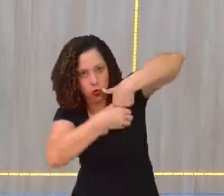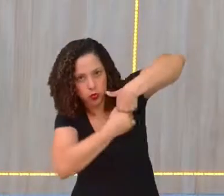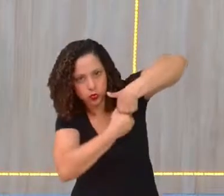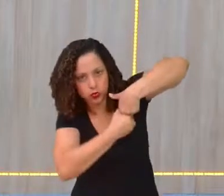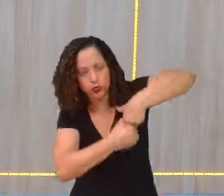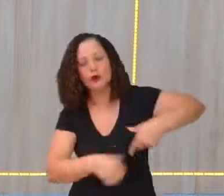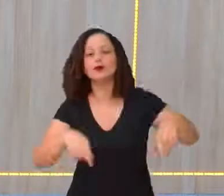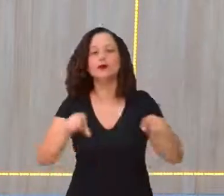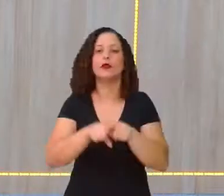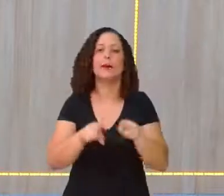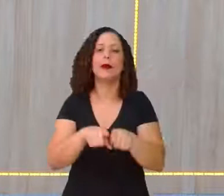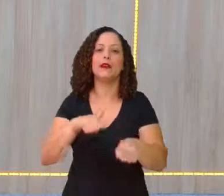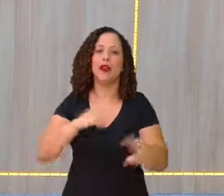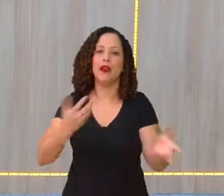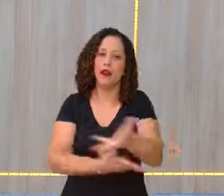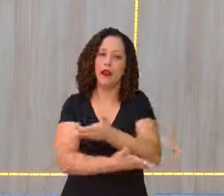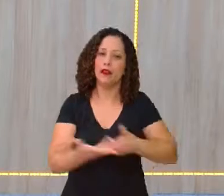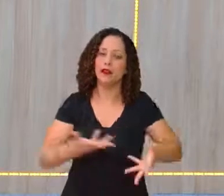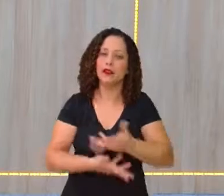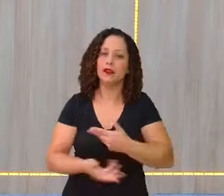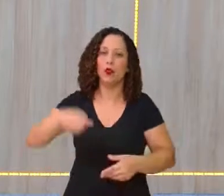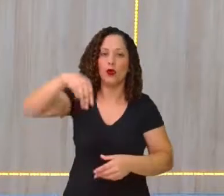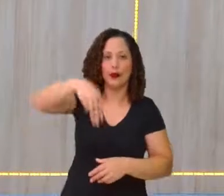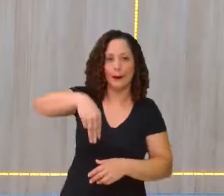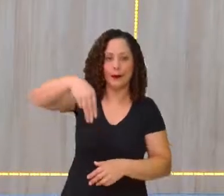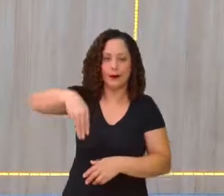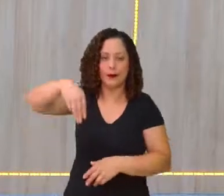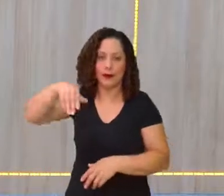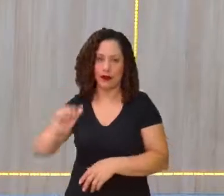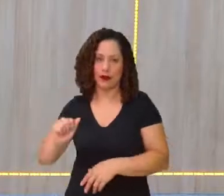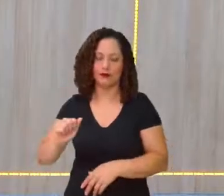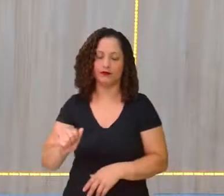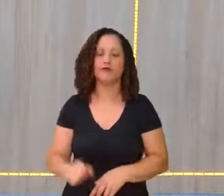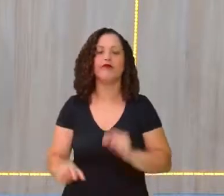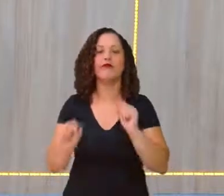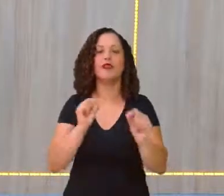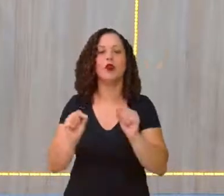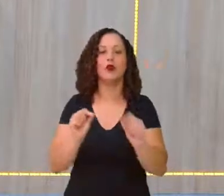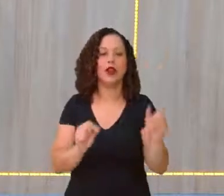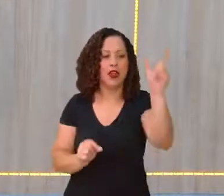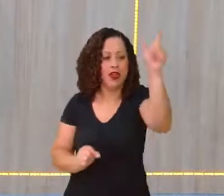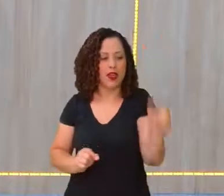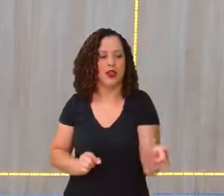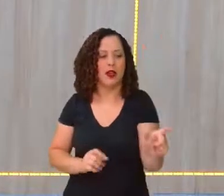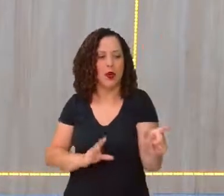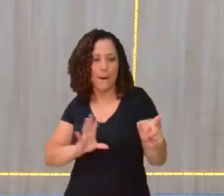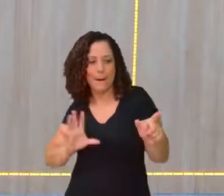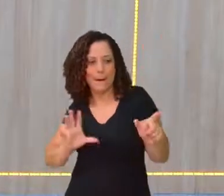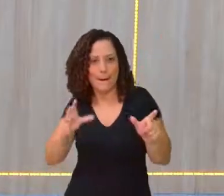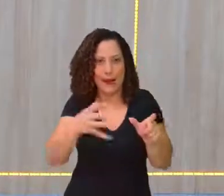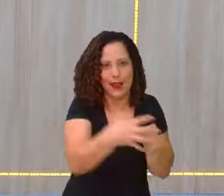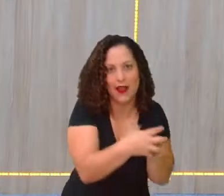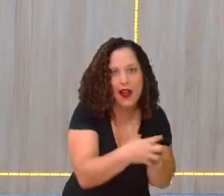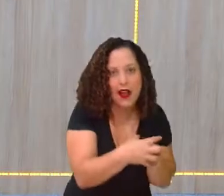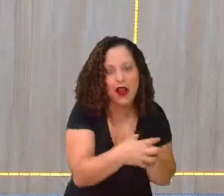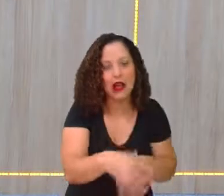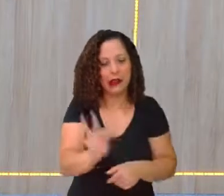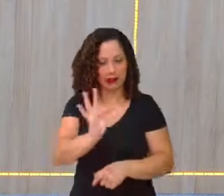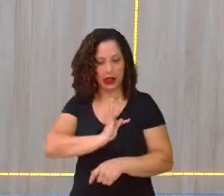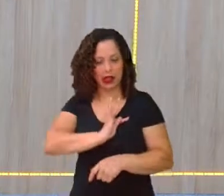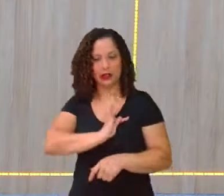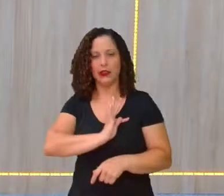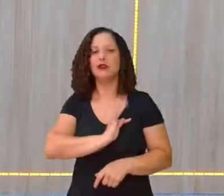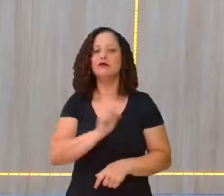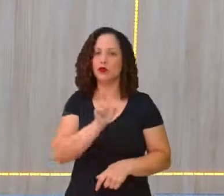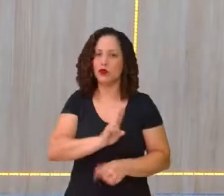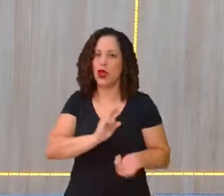que é de você manter aquele atleta, né? Manter o seu oponente imobilizado. Ou seja, você aplica uma técnica,